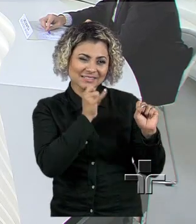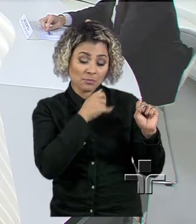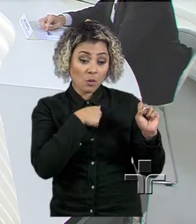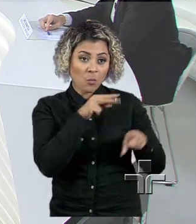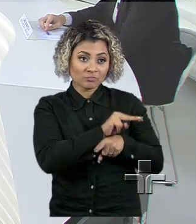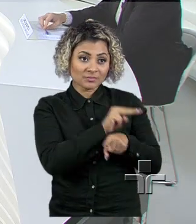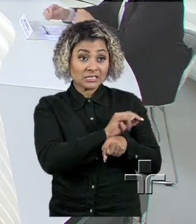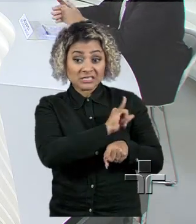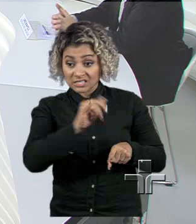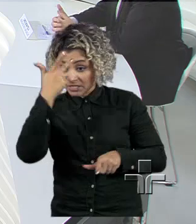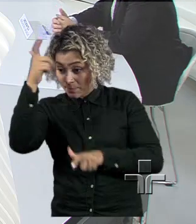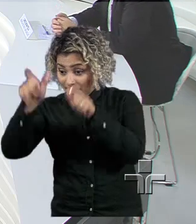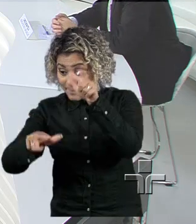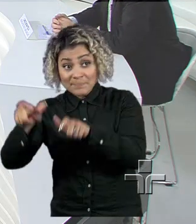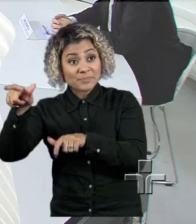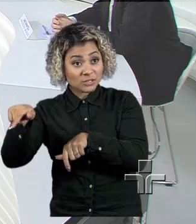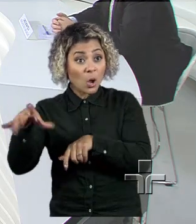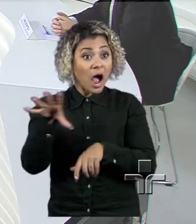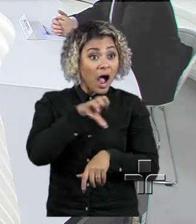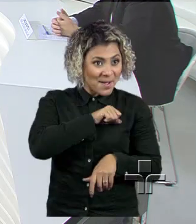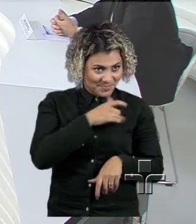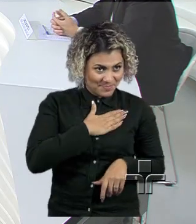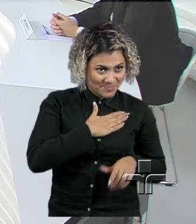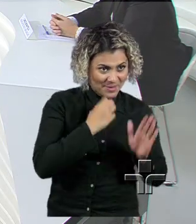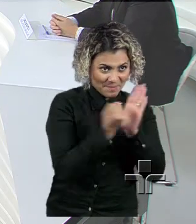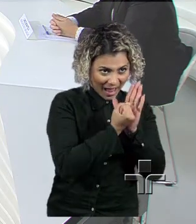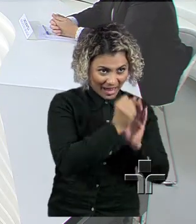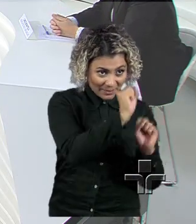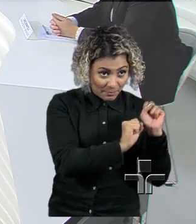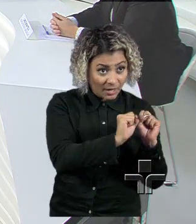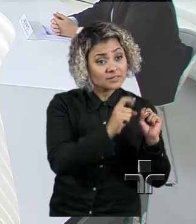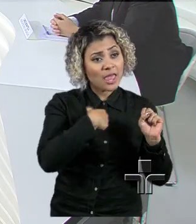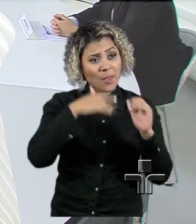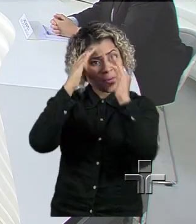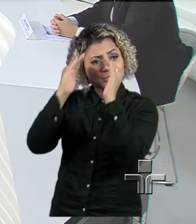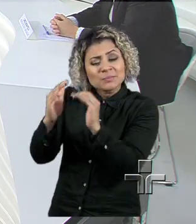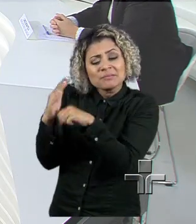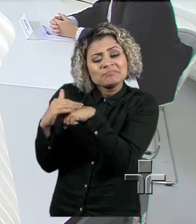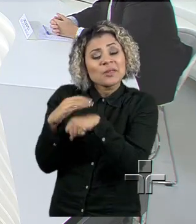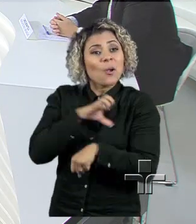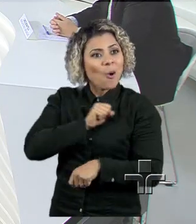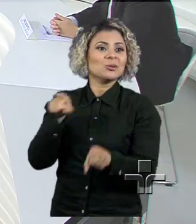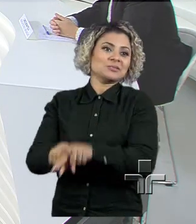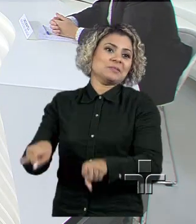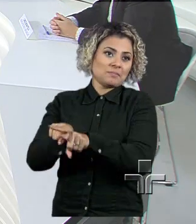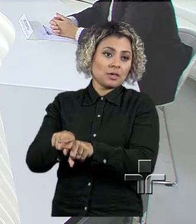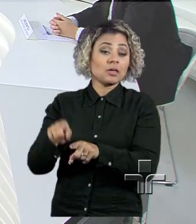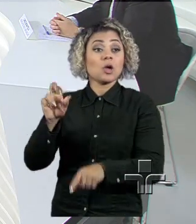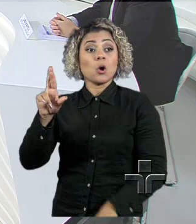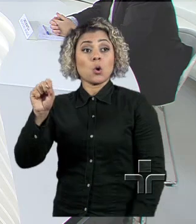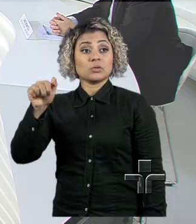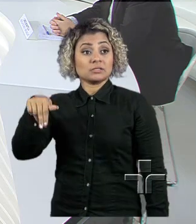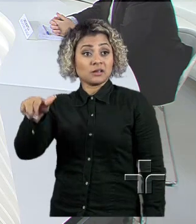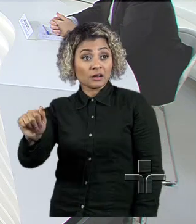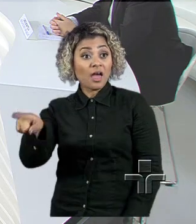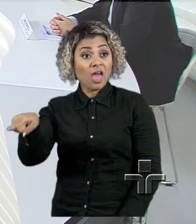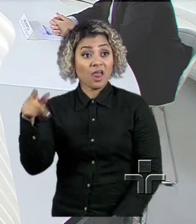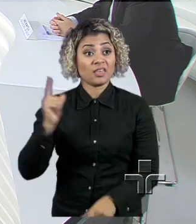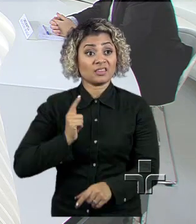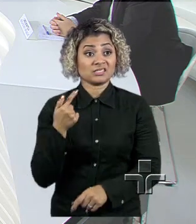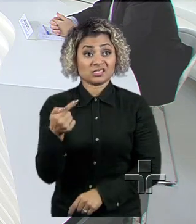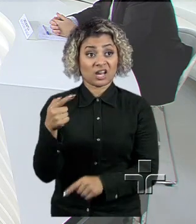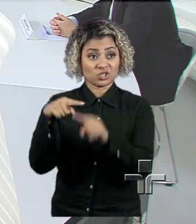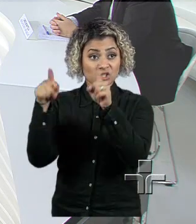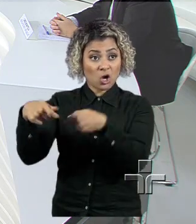gosta. Então, a Rosângela é uma pessoa que eu tenho muito carinho e respeito profissional por ela, já tem 7 lojas, faz um trabalho